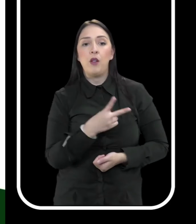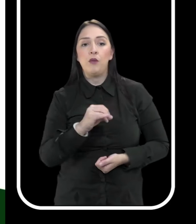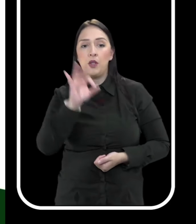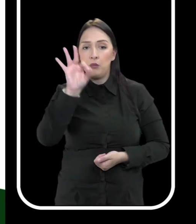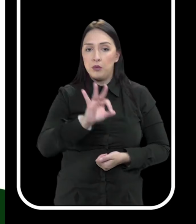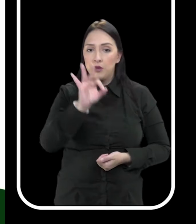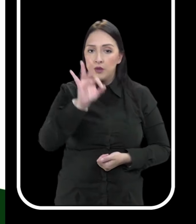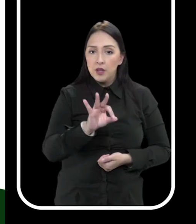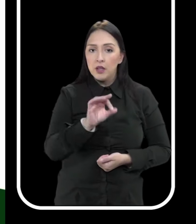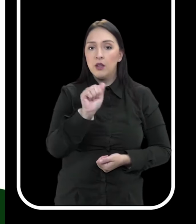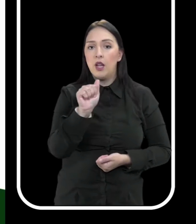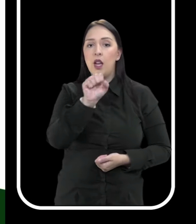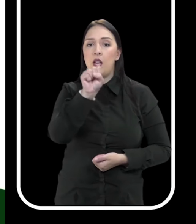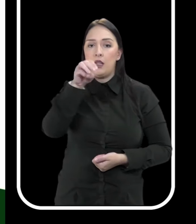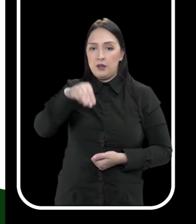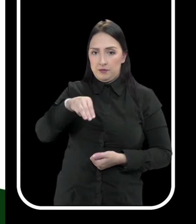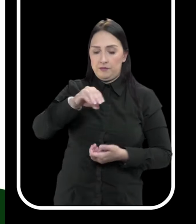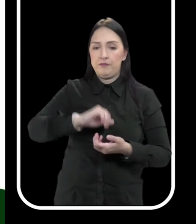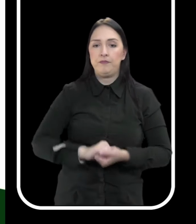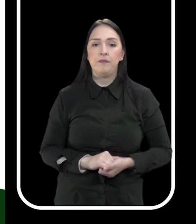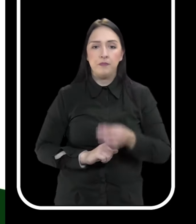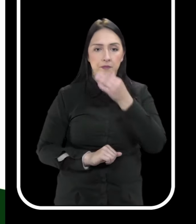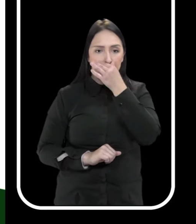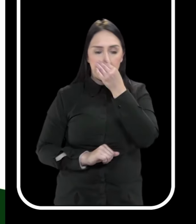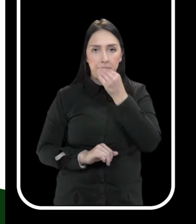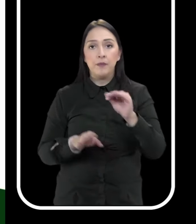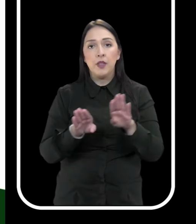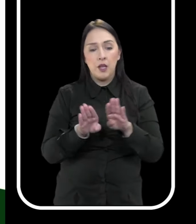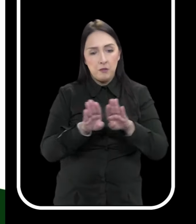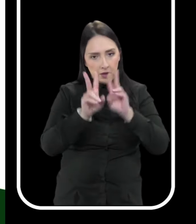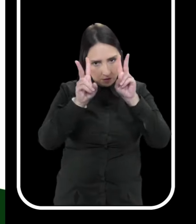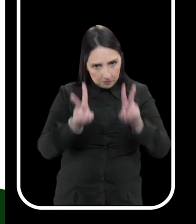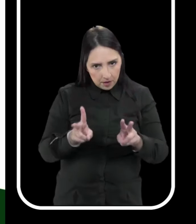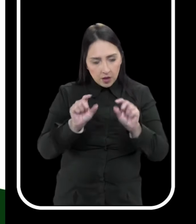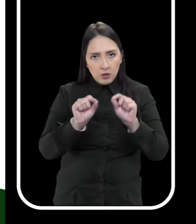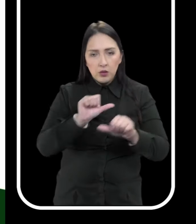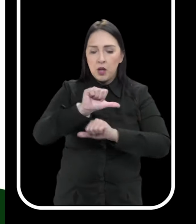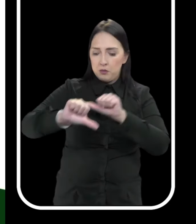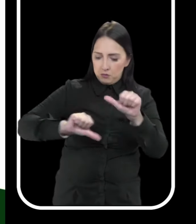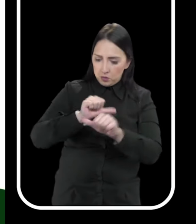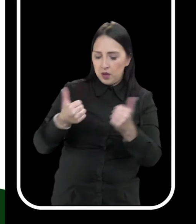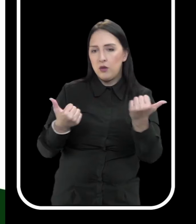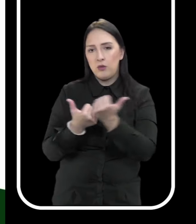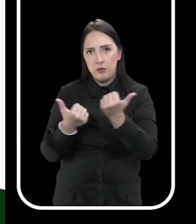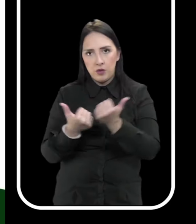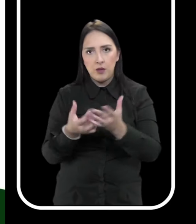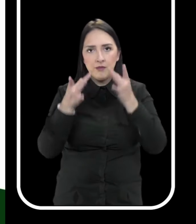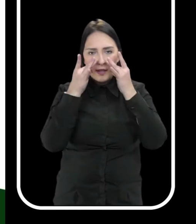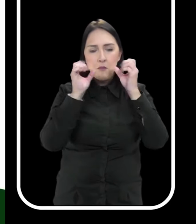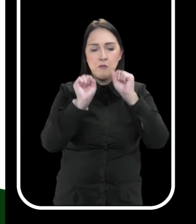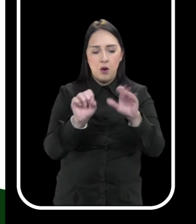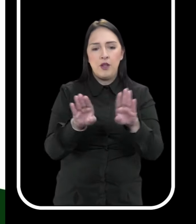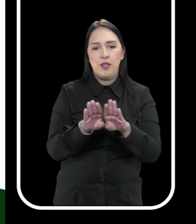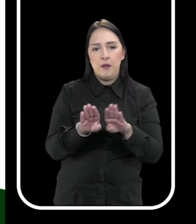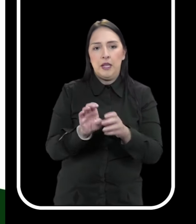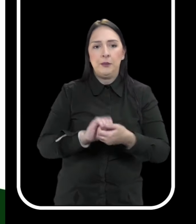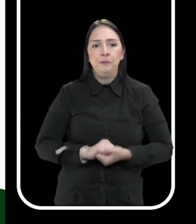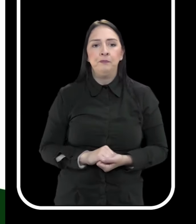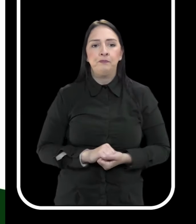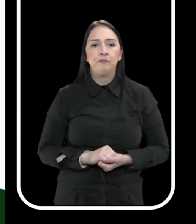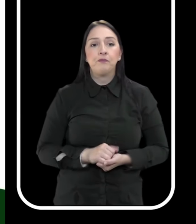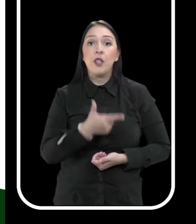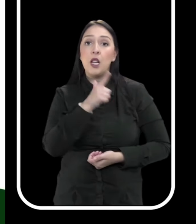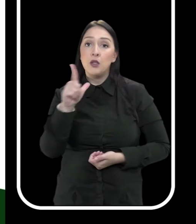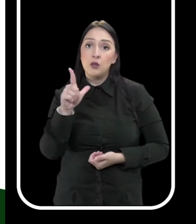presenciais e 20% de atividades síncronas mediadas, também com essa opção de ser transformada só em atividades